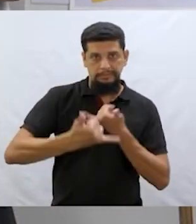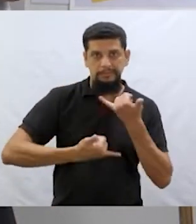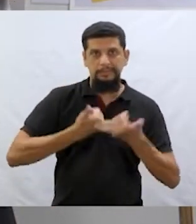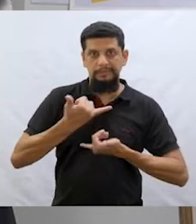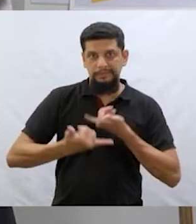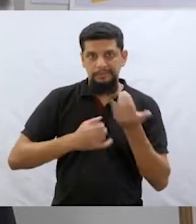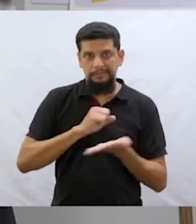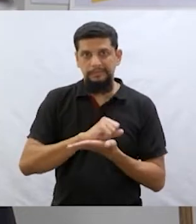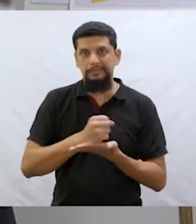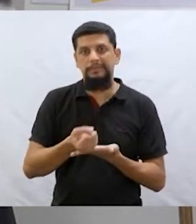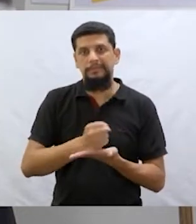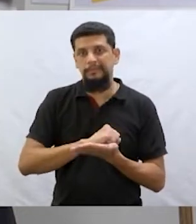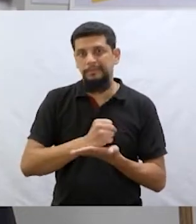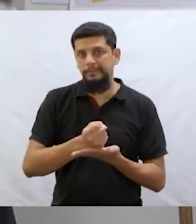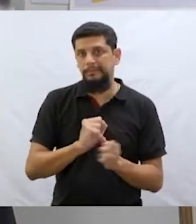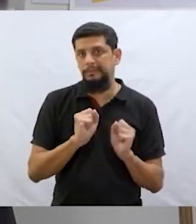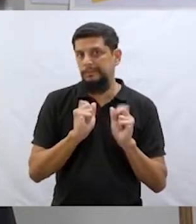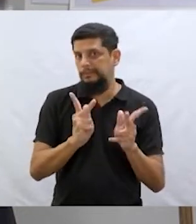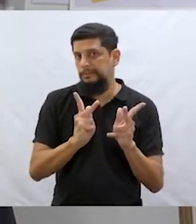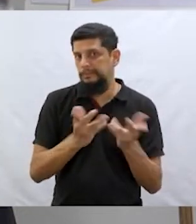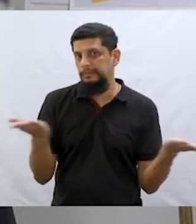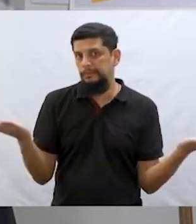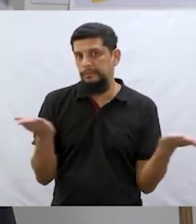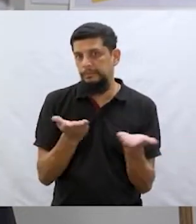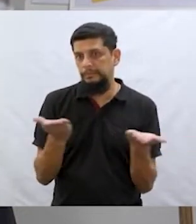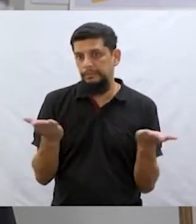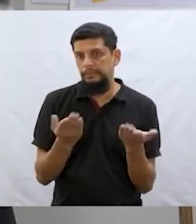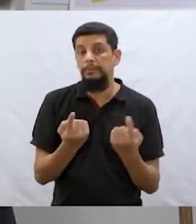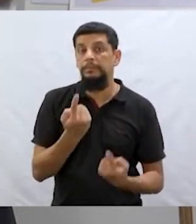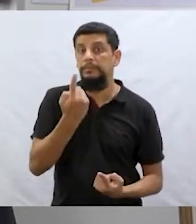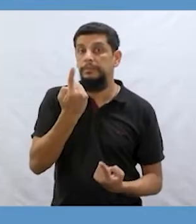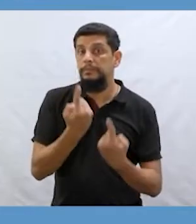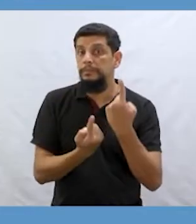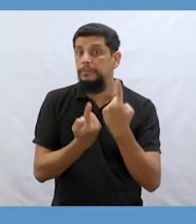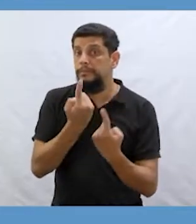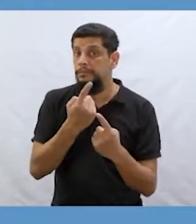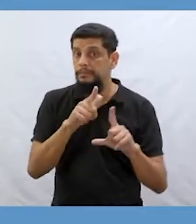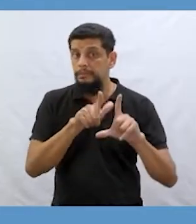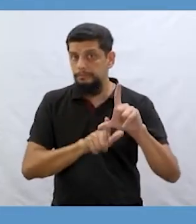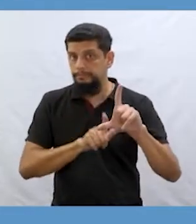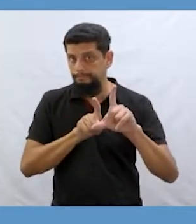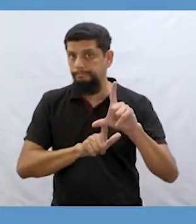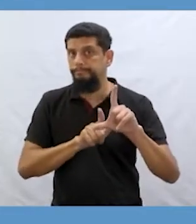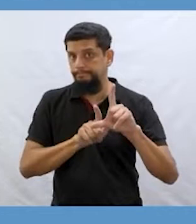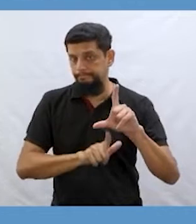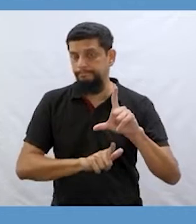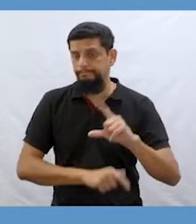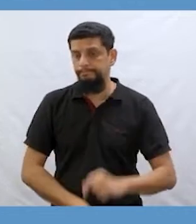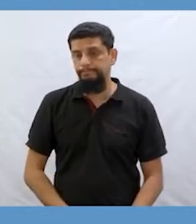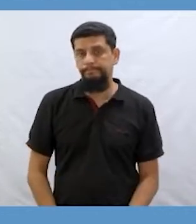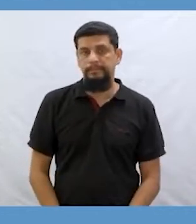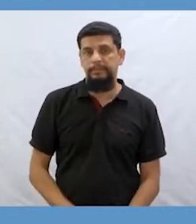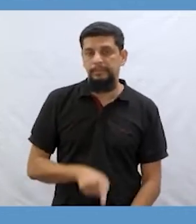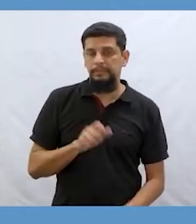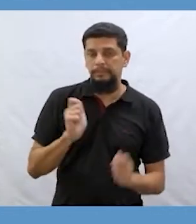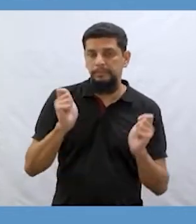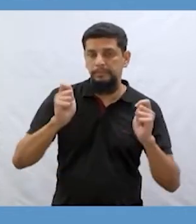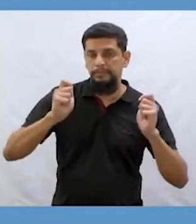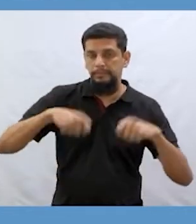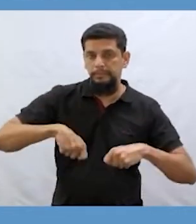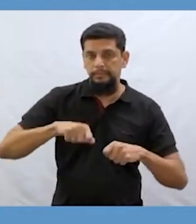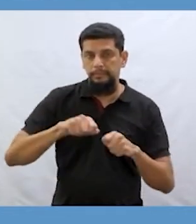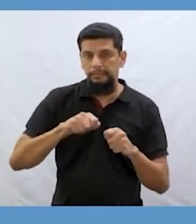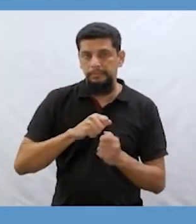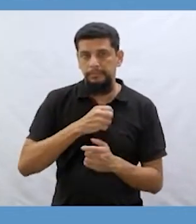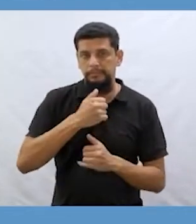é uma brincadeira, um jogo, ok? E o jogo de hoje chama-se Qual é a Letra? Para que a gente